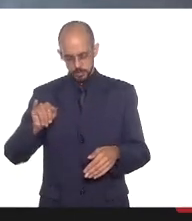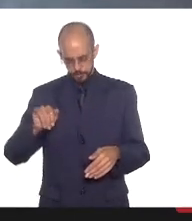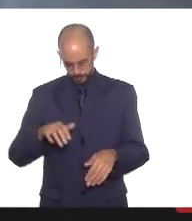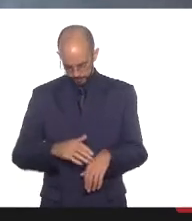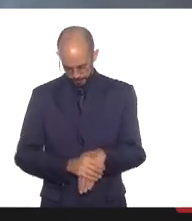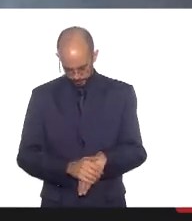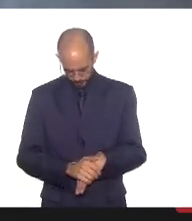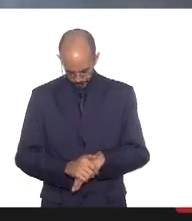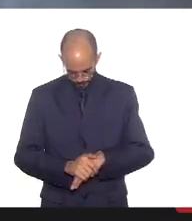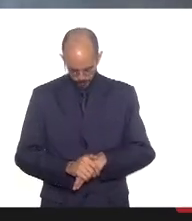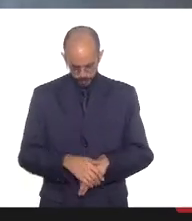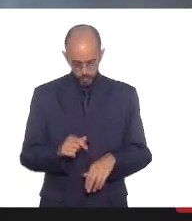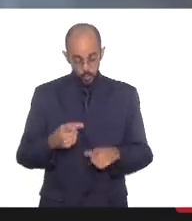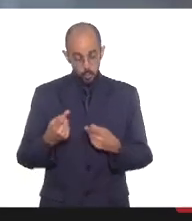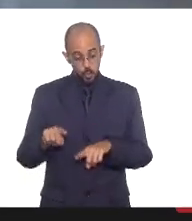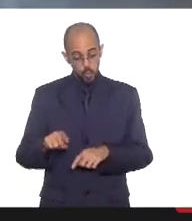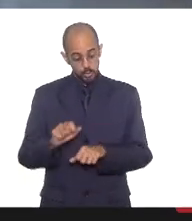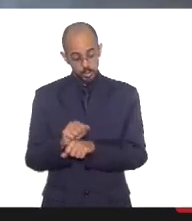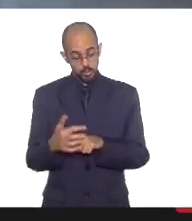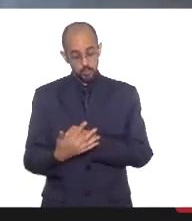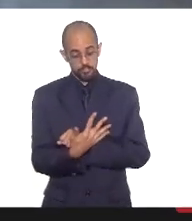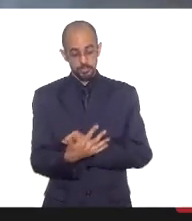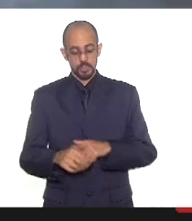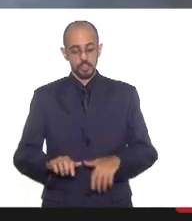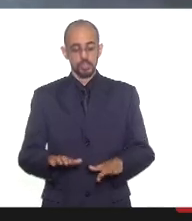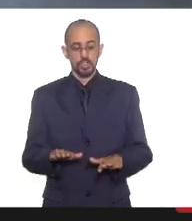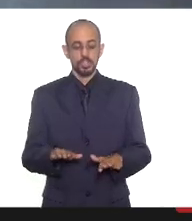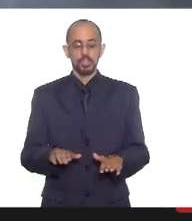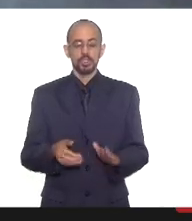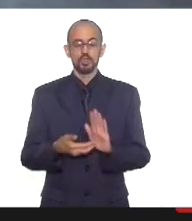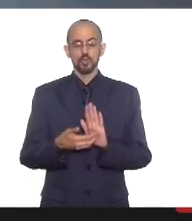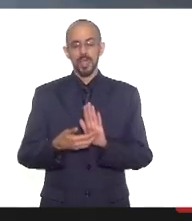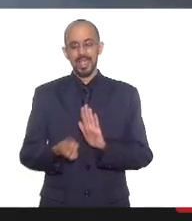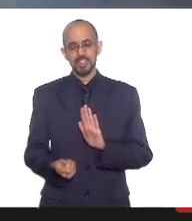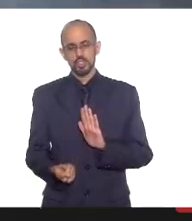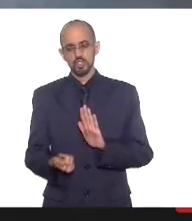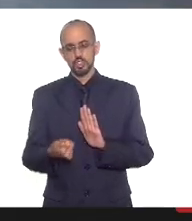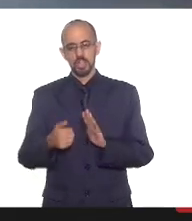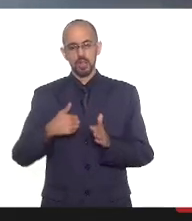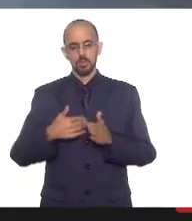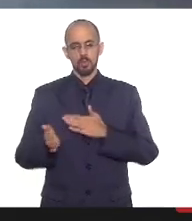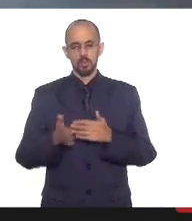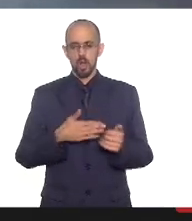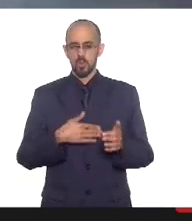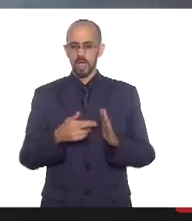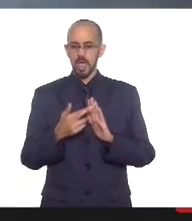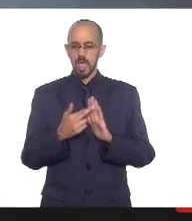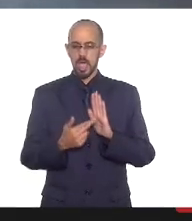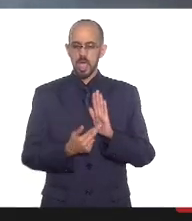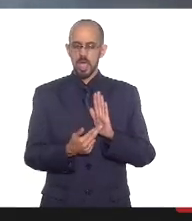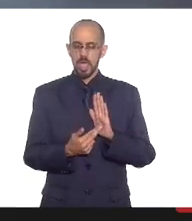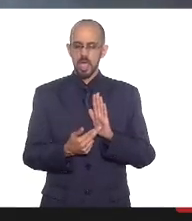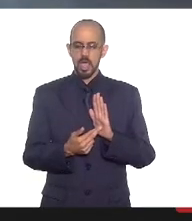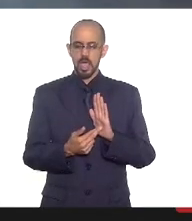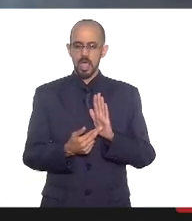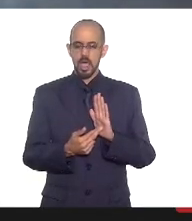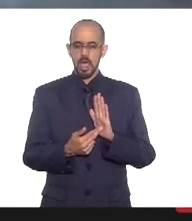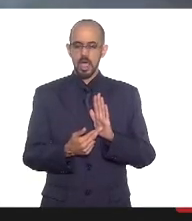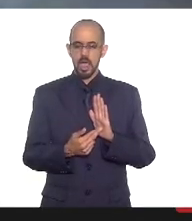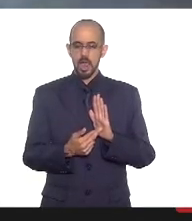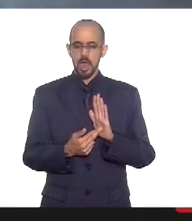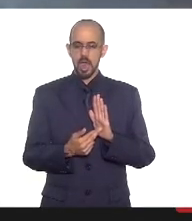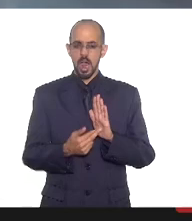da vacinação contra corrigir isso retira qualquer legitimidade o Decreto Estadual que é